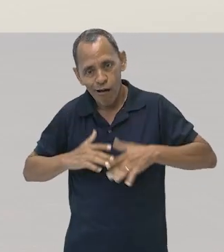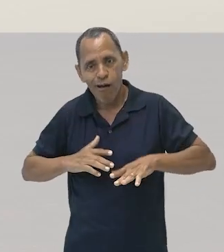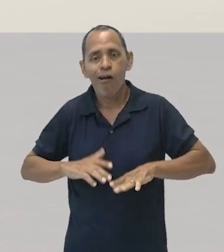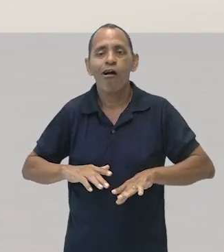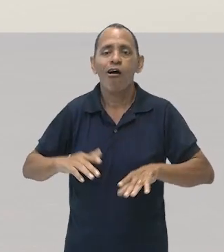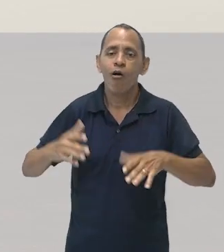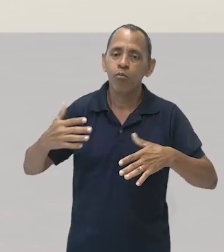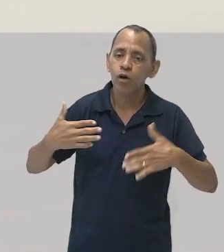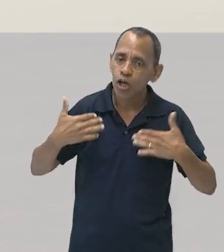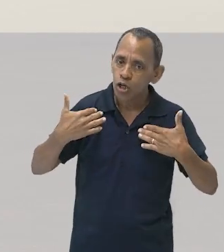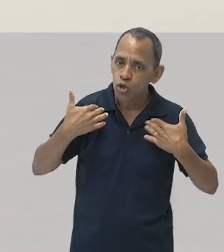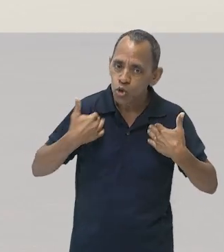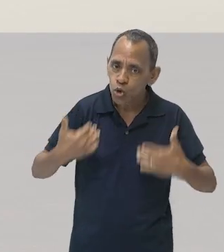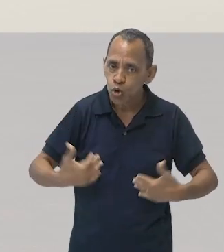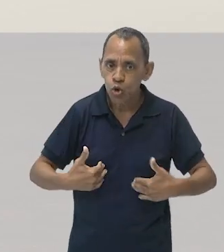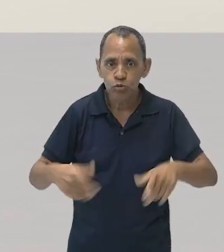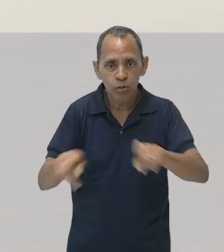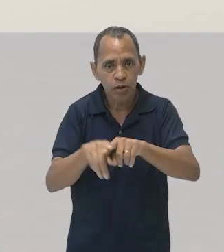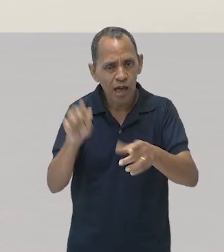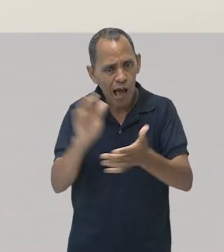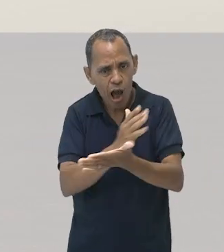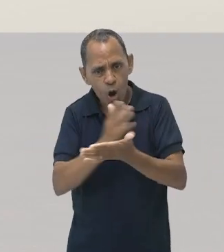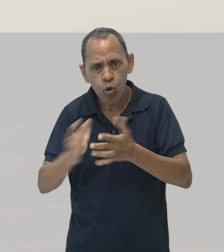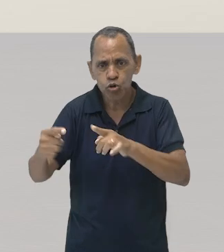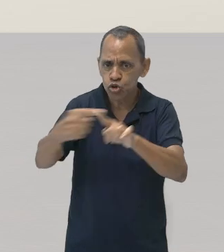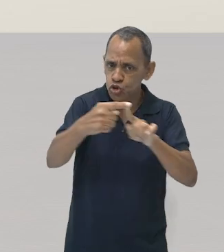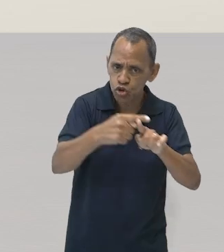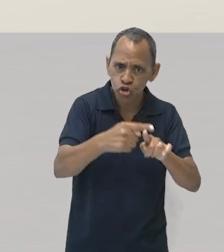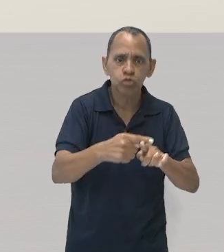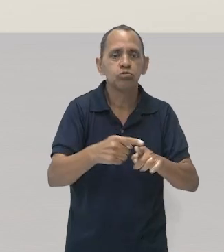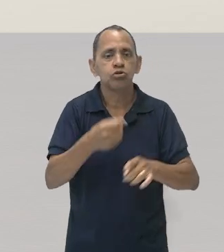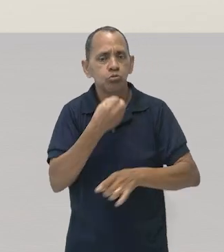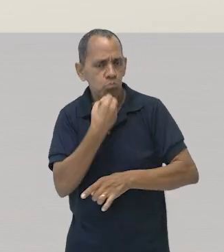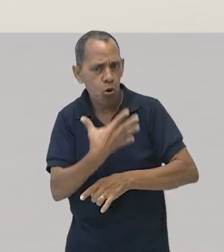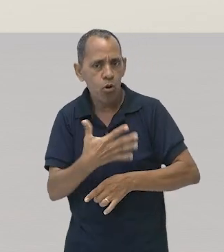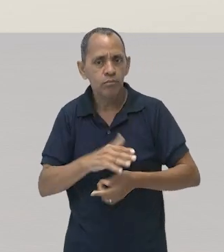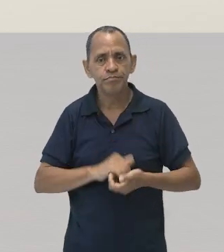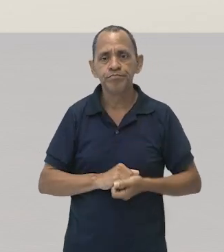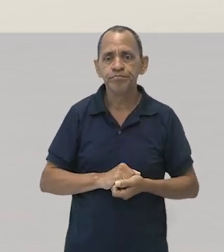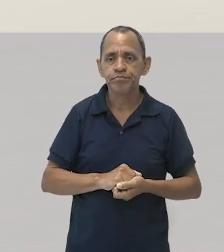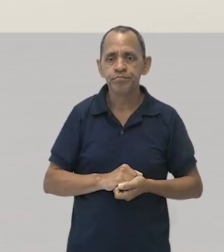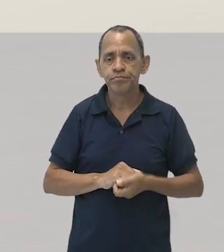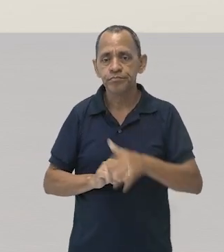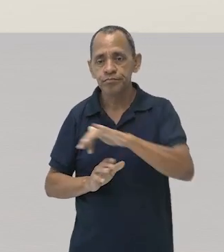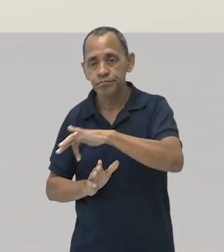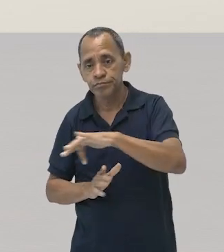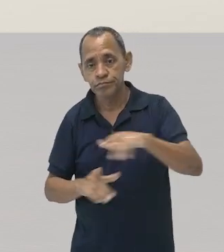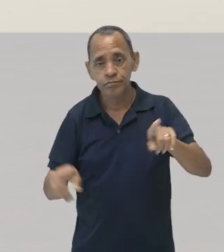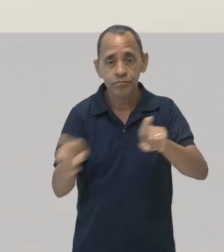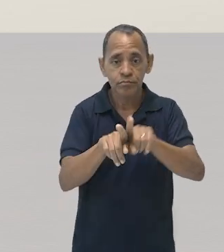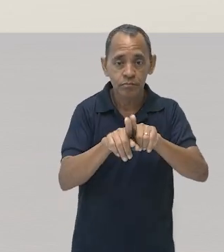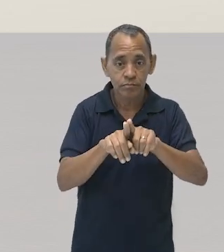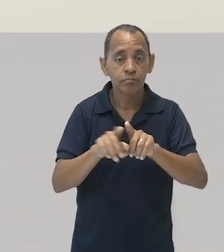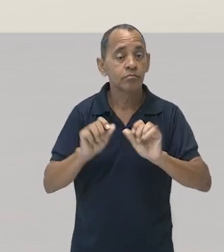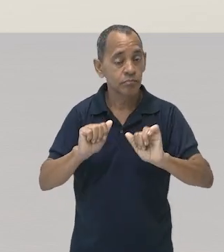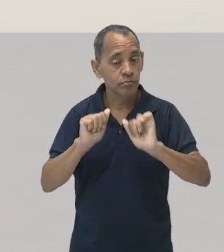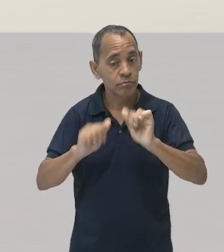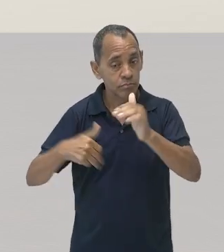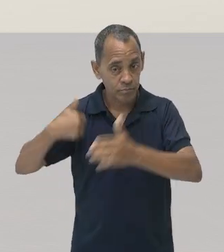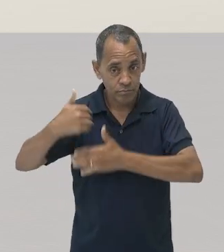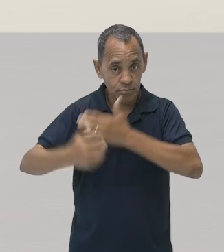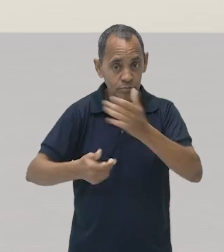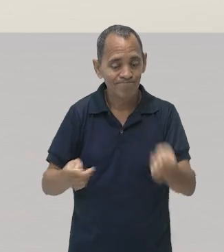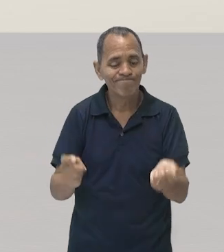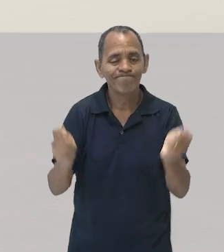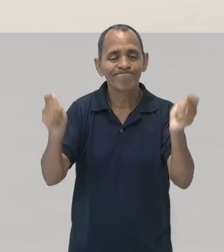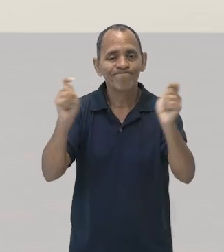apenas alguns dos benefícios, existem muito mais. A dança também ela pode desenvolver